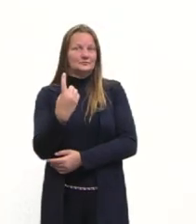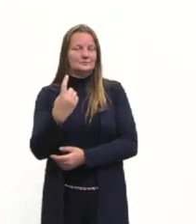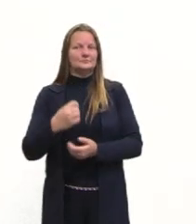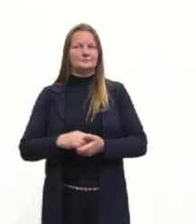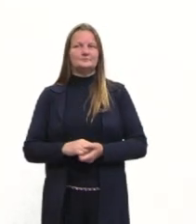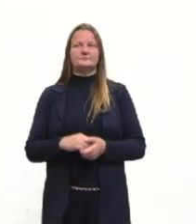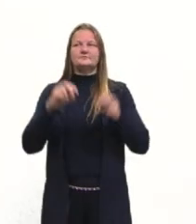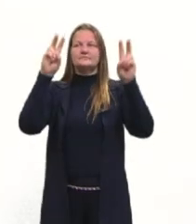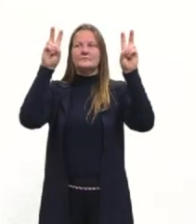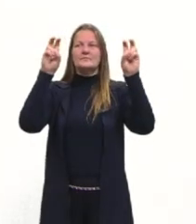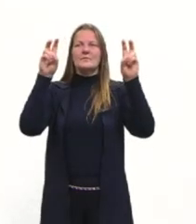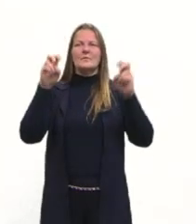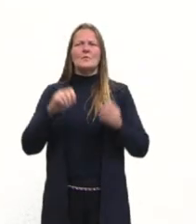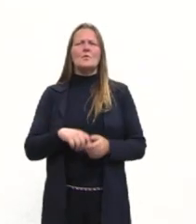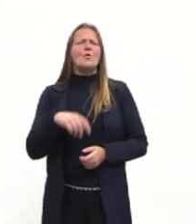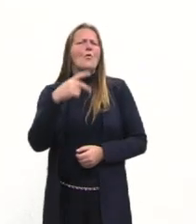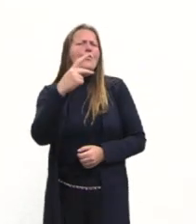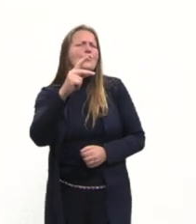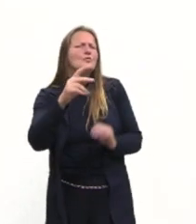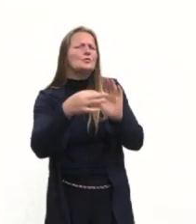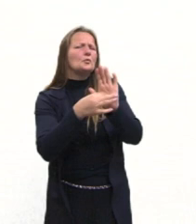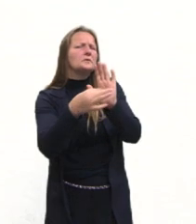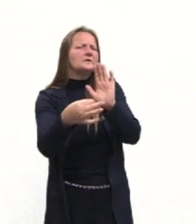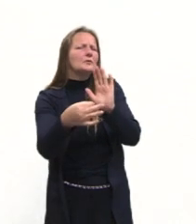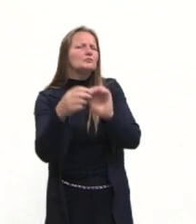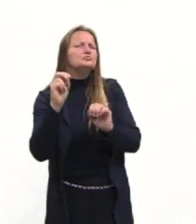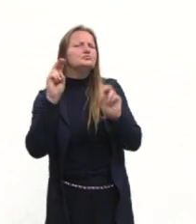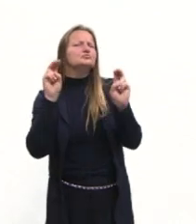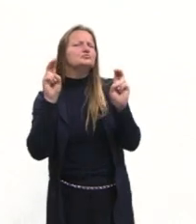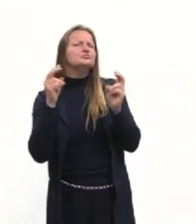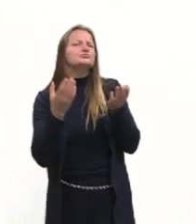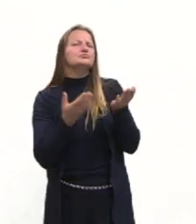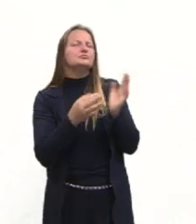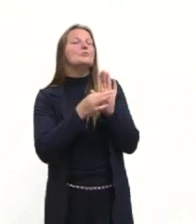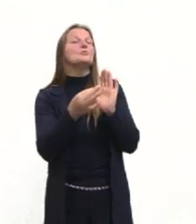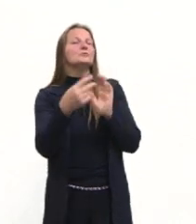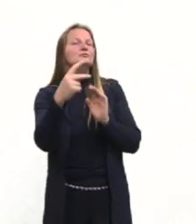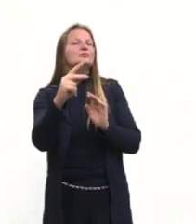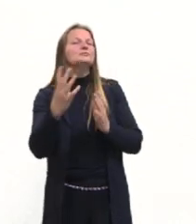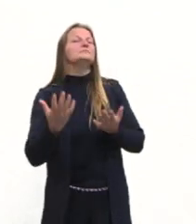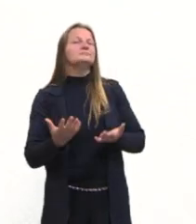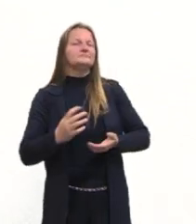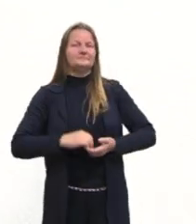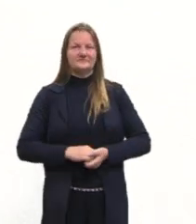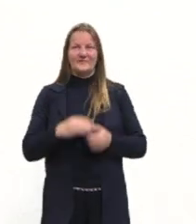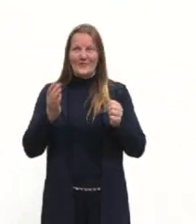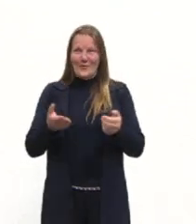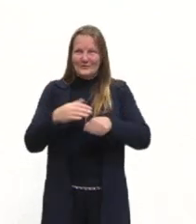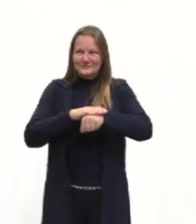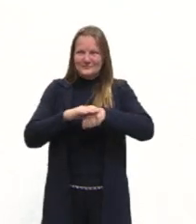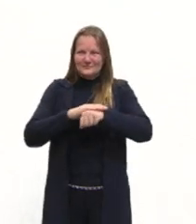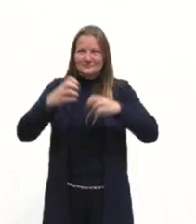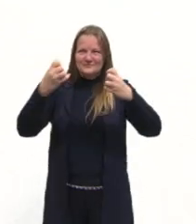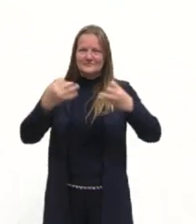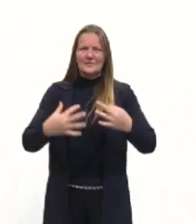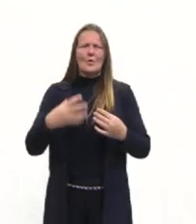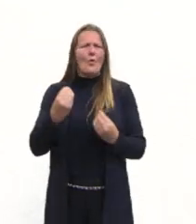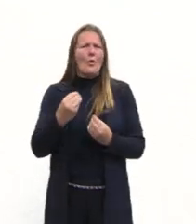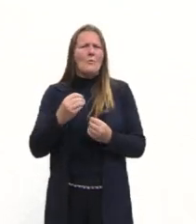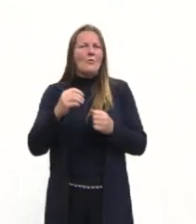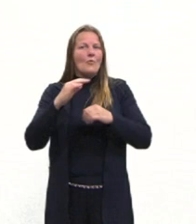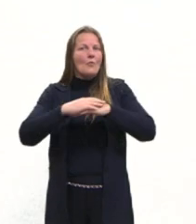41 tem como título Qual a sua opinião sobre isso? E hoje a gente vai falar um pouquinho sobre como a